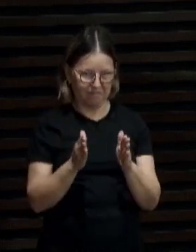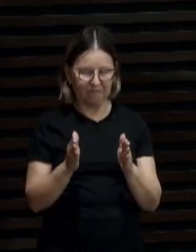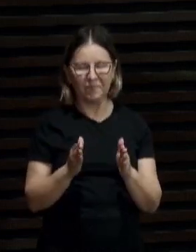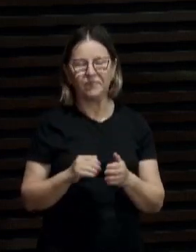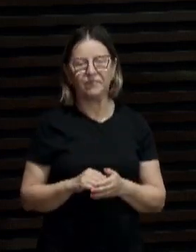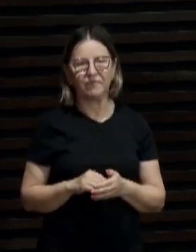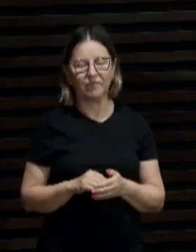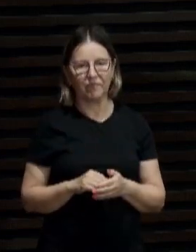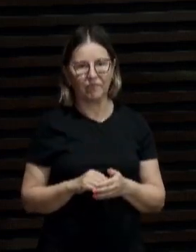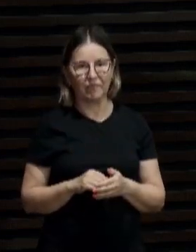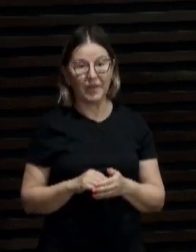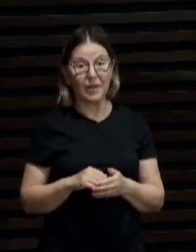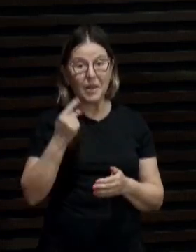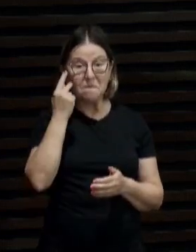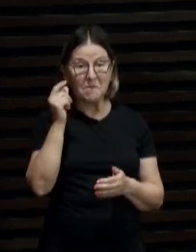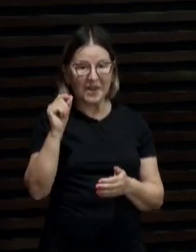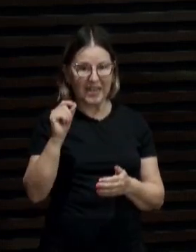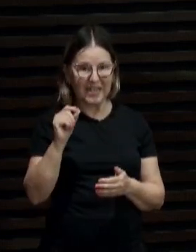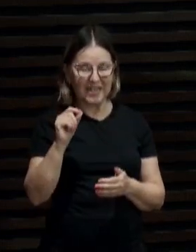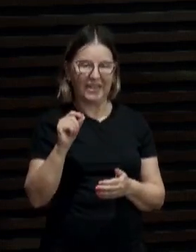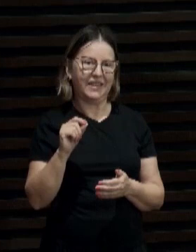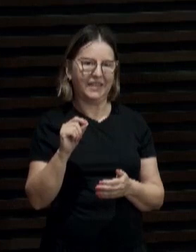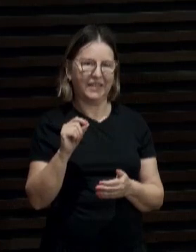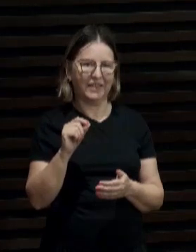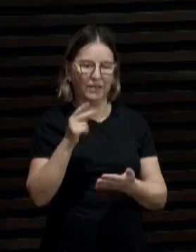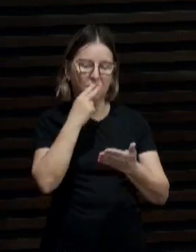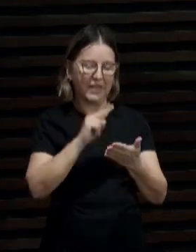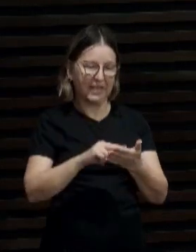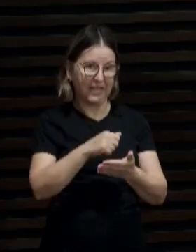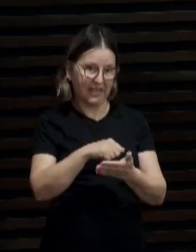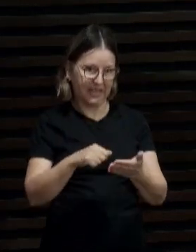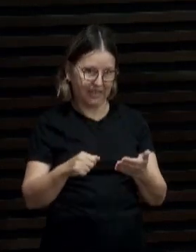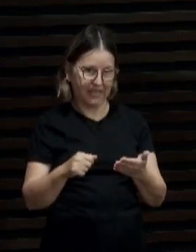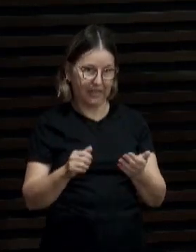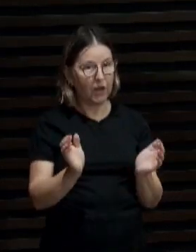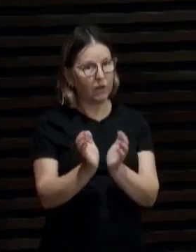foi originalmente escrito, elas foram comunidades cristãs